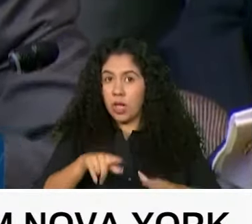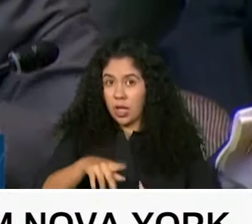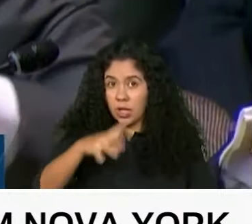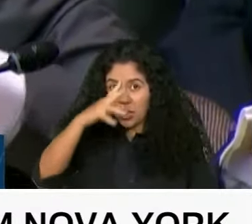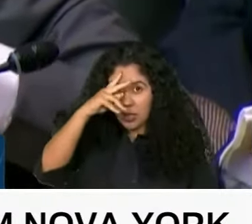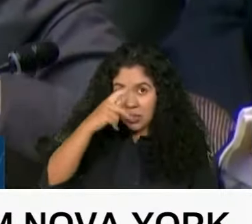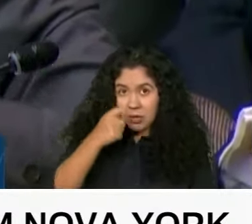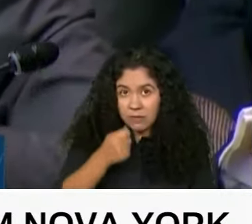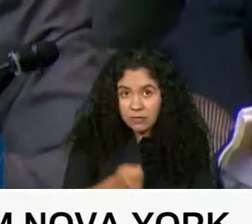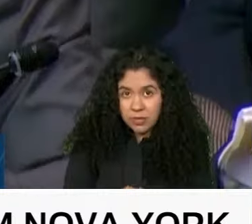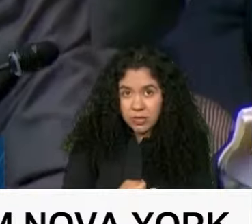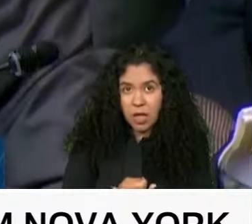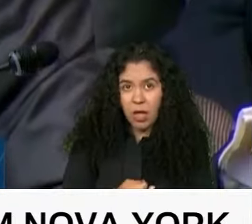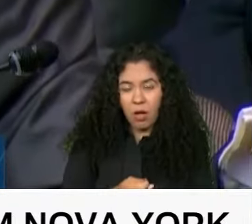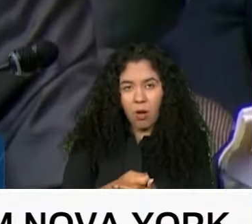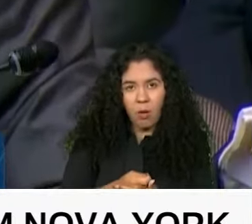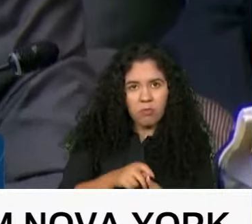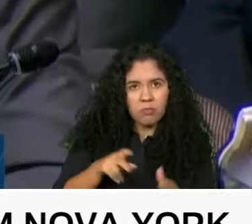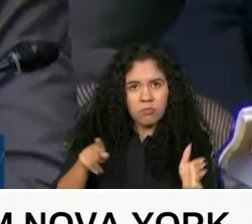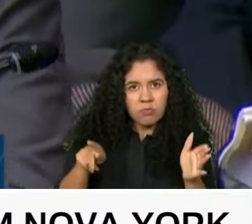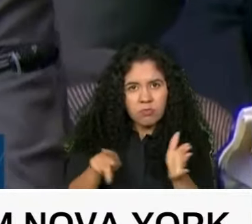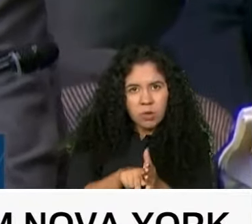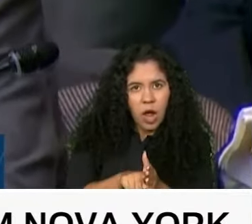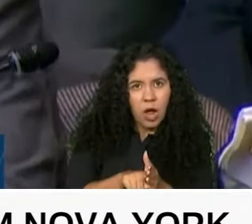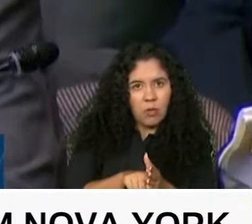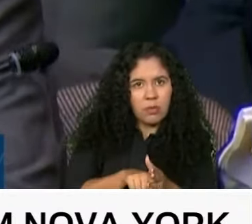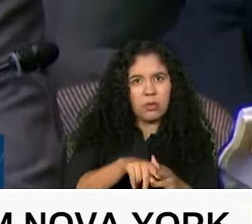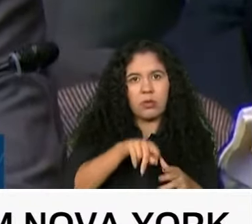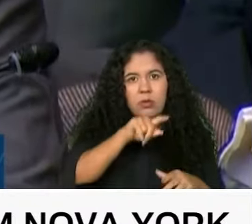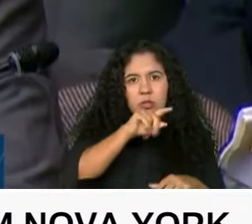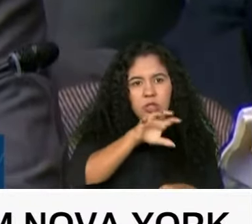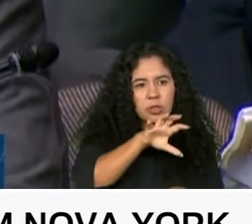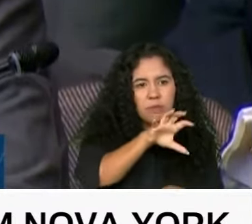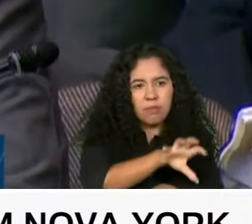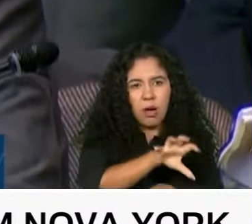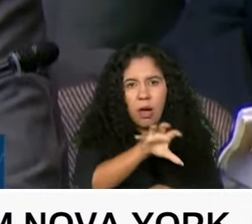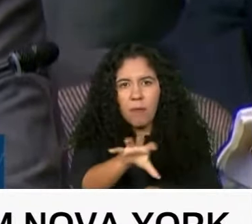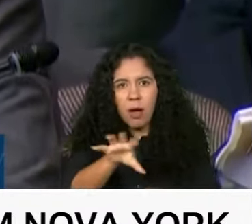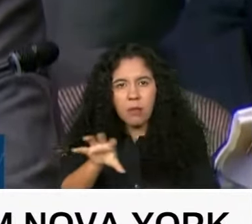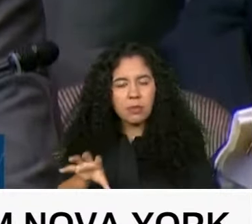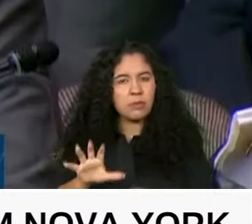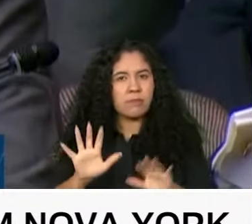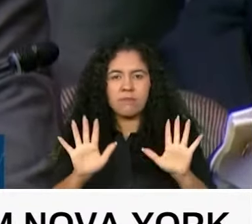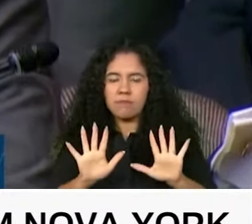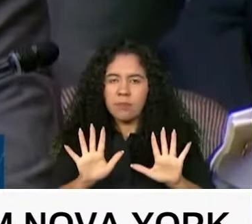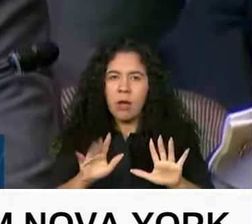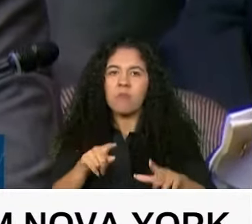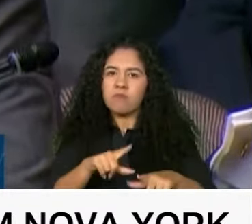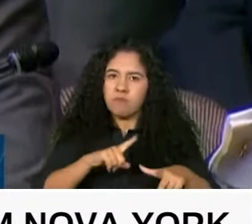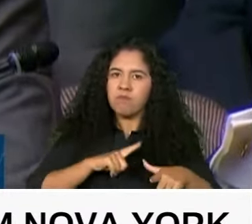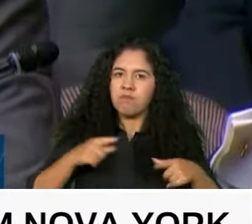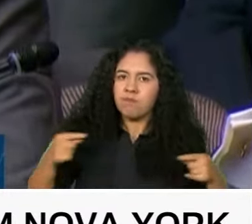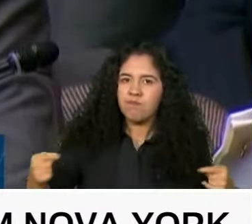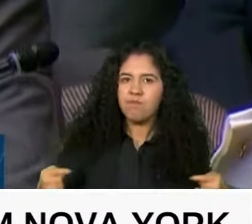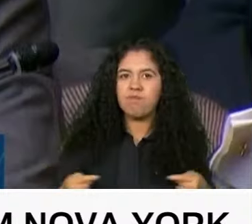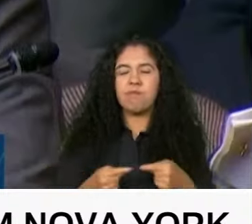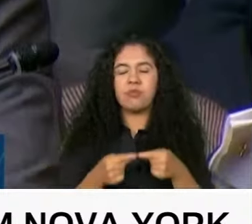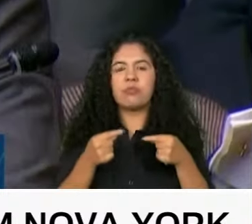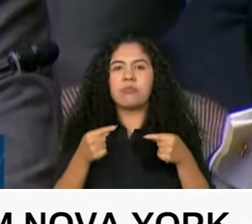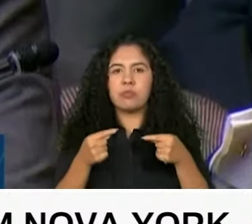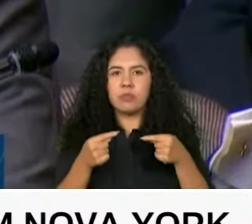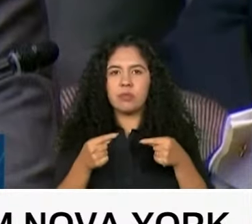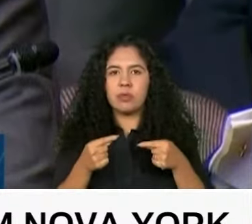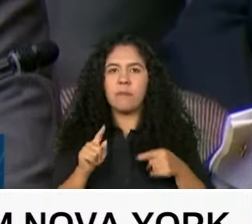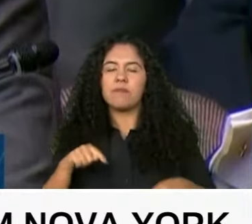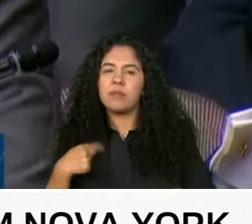chamei as agências Porque é importante que vocês saibam da boca do presidente da república o que está acontecendo no Brasil não precisa ouvir